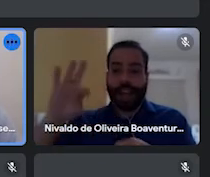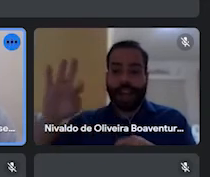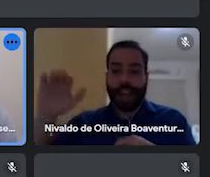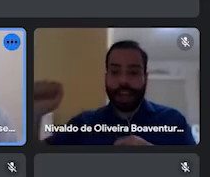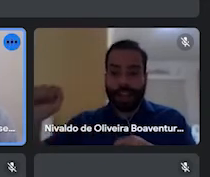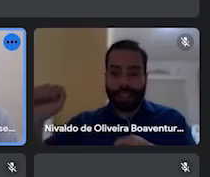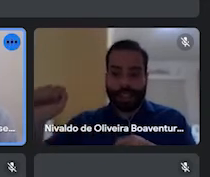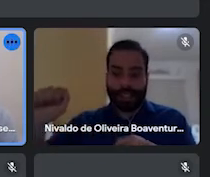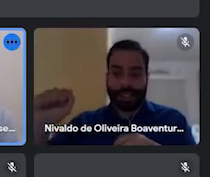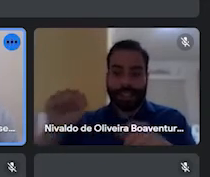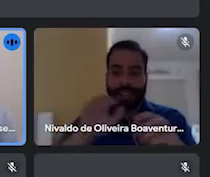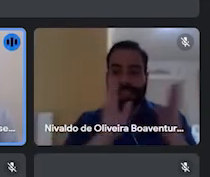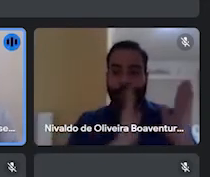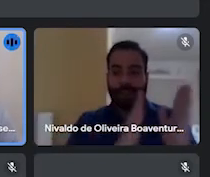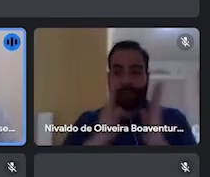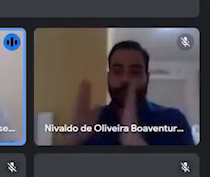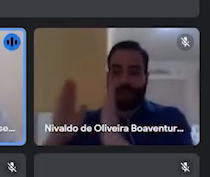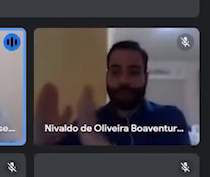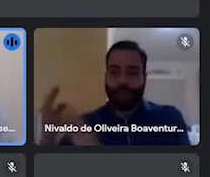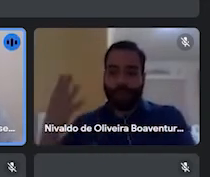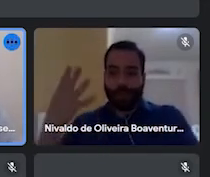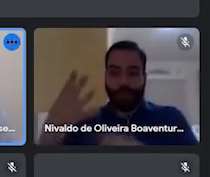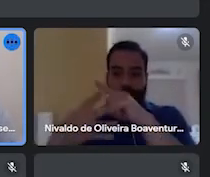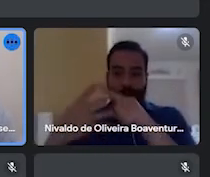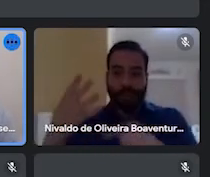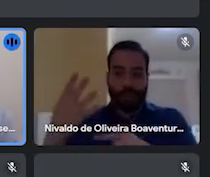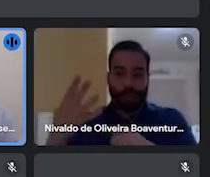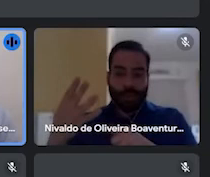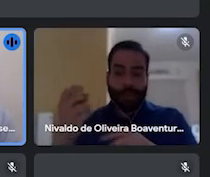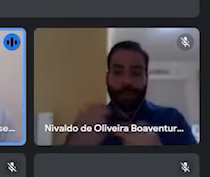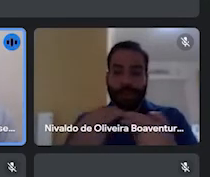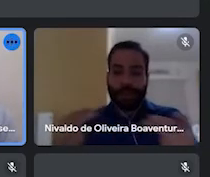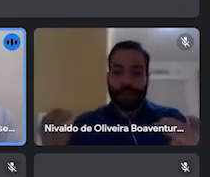aterrar? Já com a nova